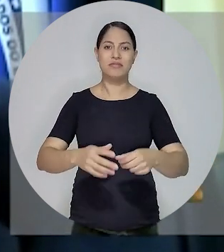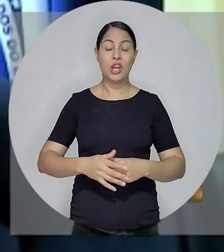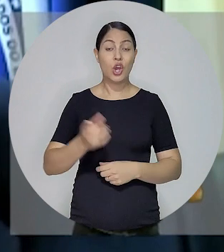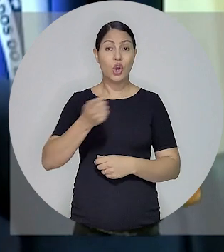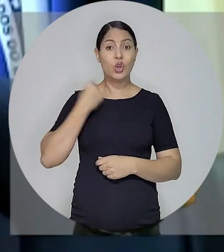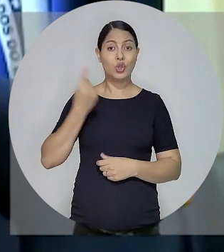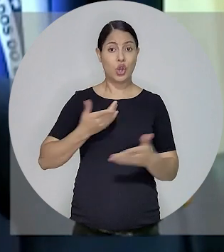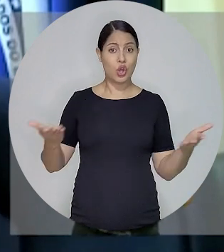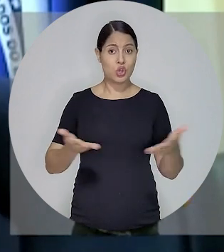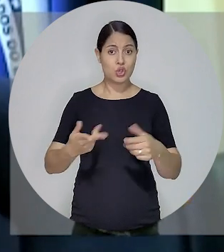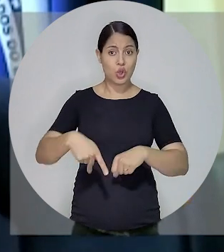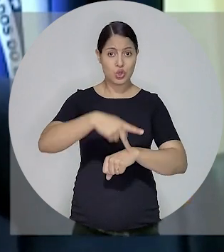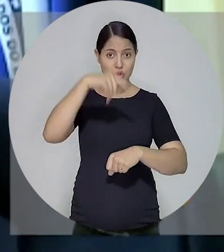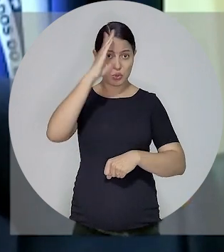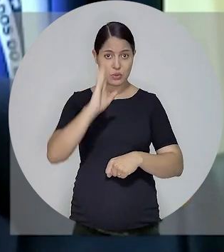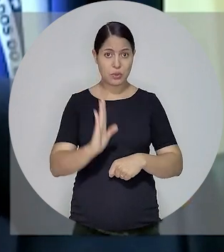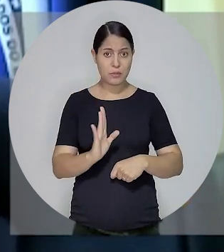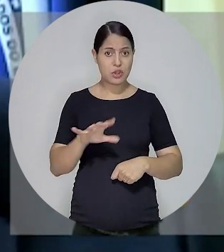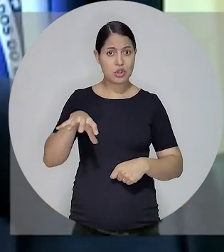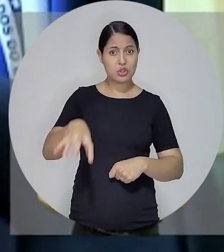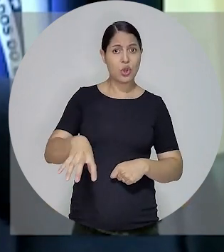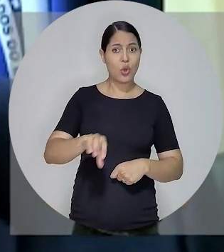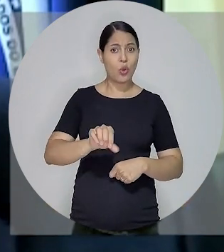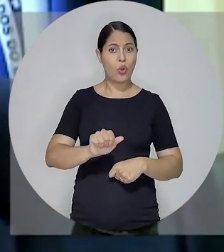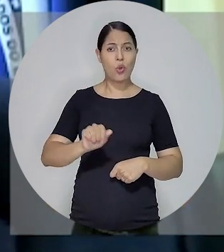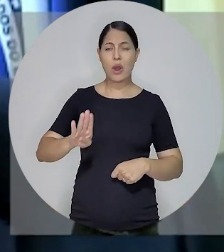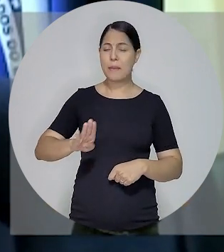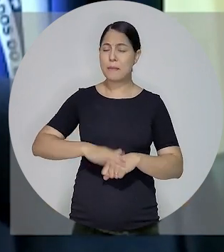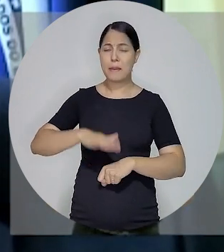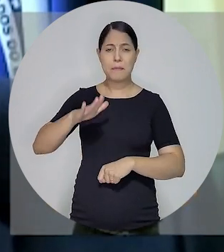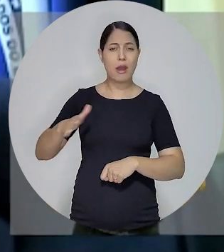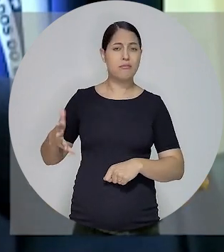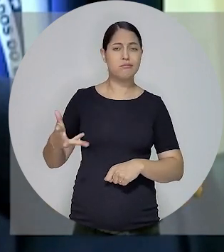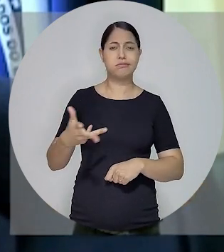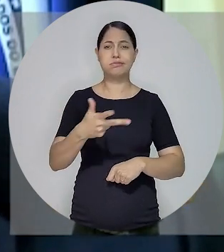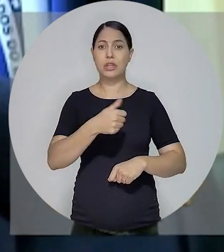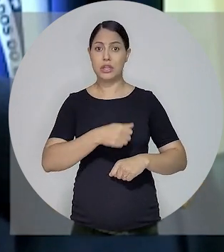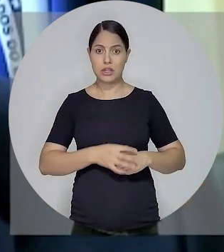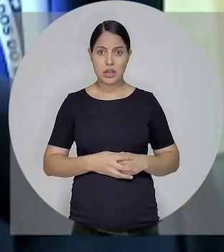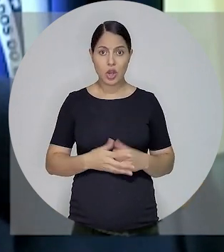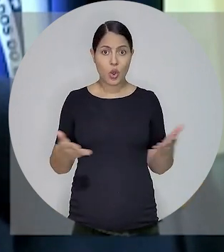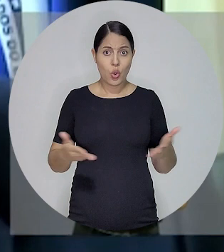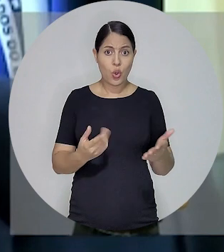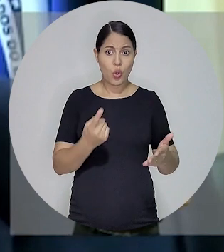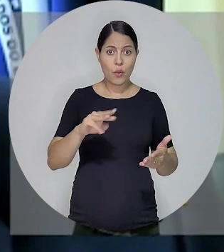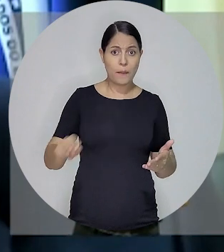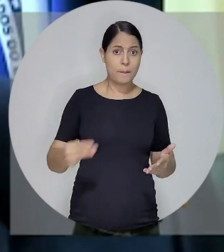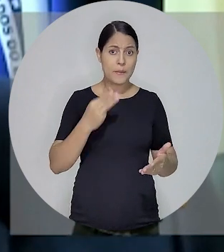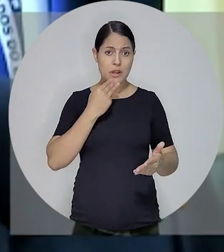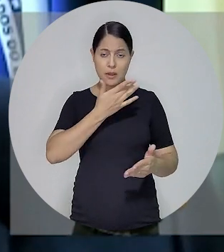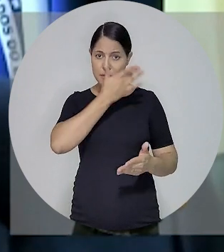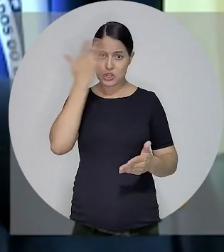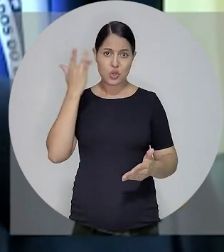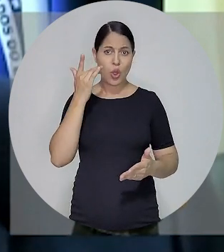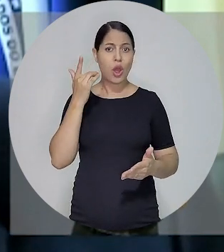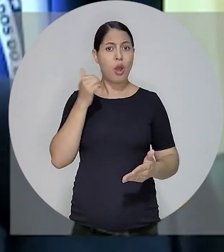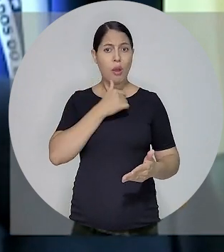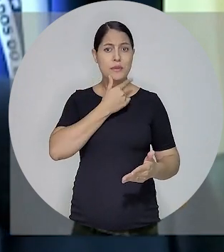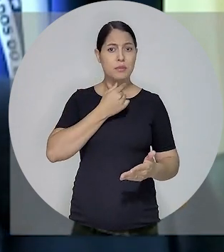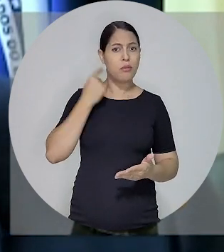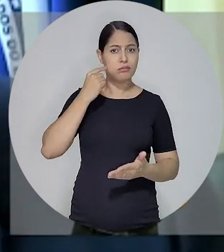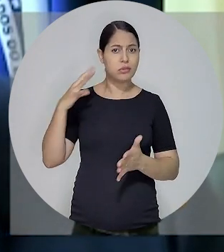manteremos. Somos a maior entidade da sociedade civil organizada do Brasil. Somos mais de 1.200.000 inscritos e